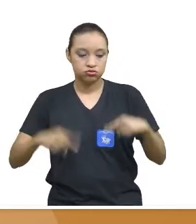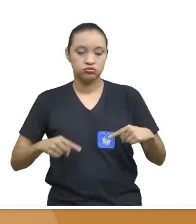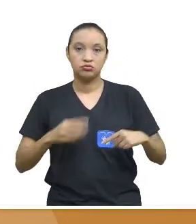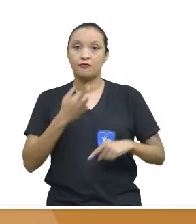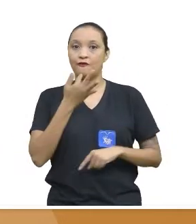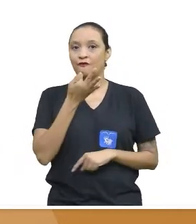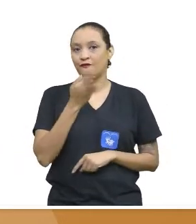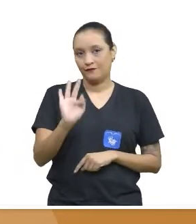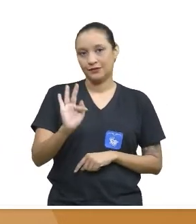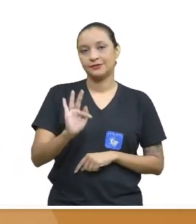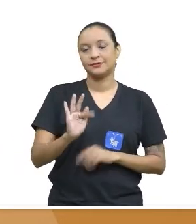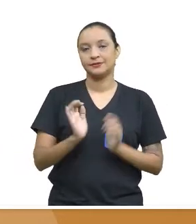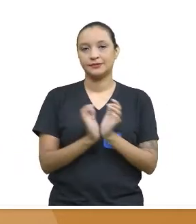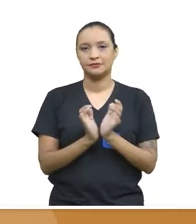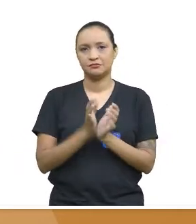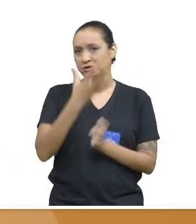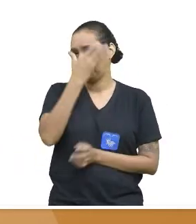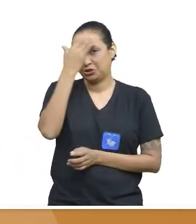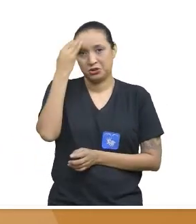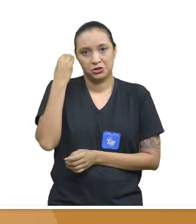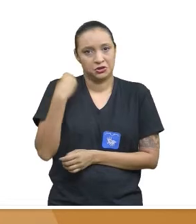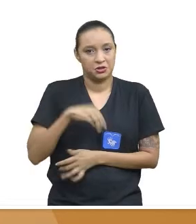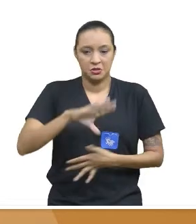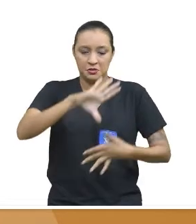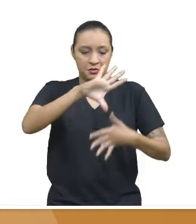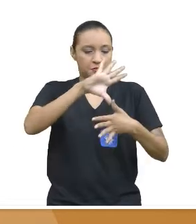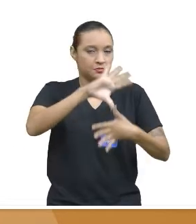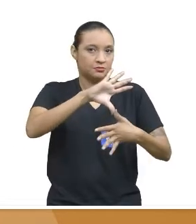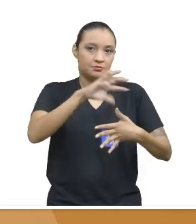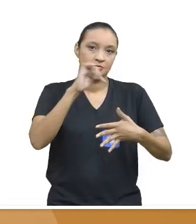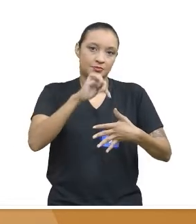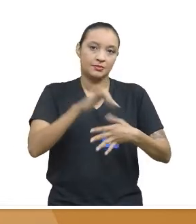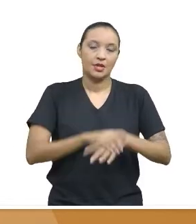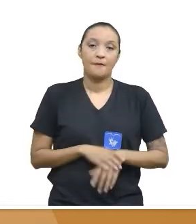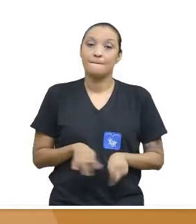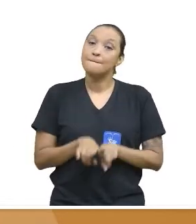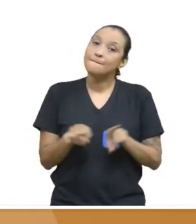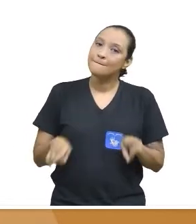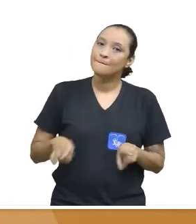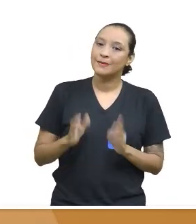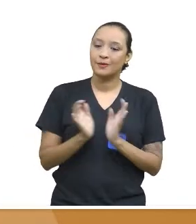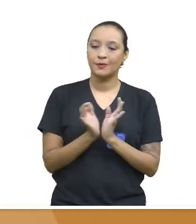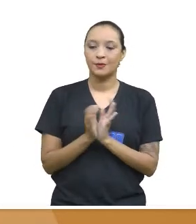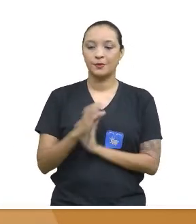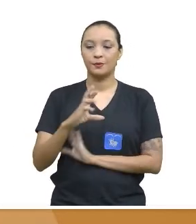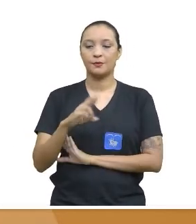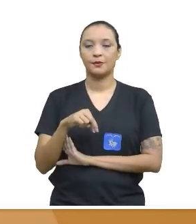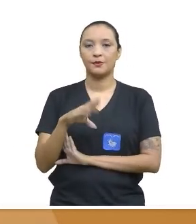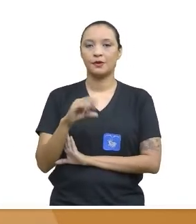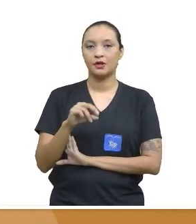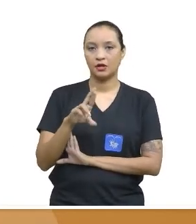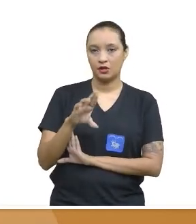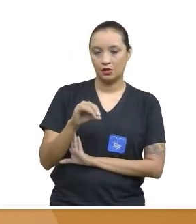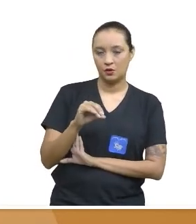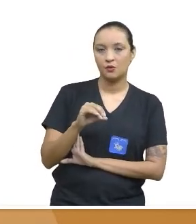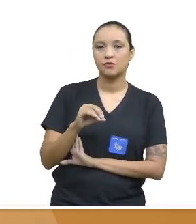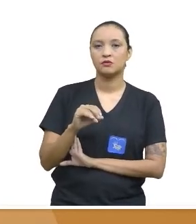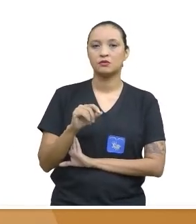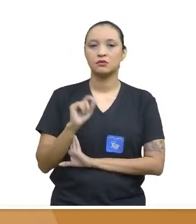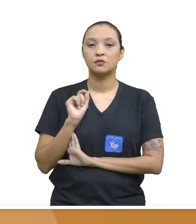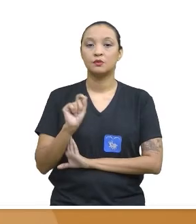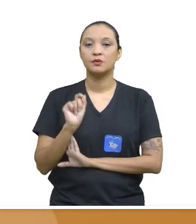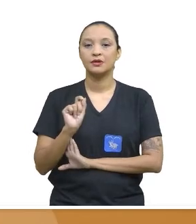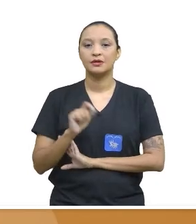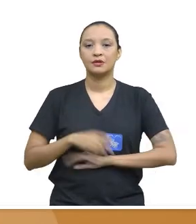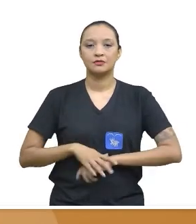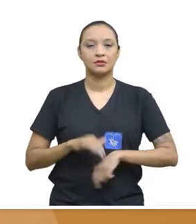franceses. Esqueceram a América, né? Por sua parte, os crioulos, através dos cabildos, o que são